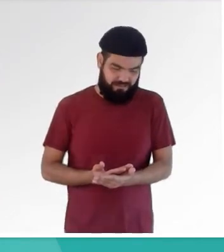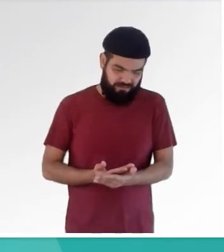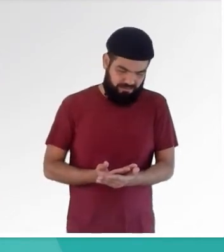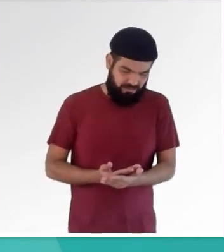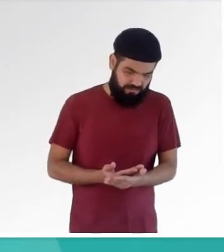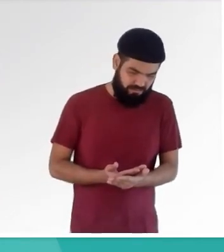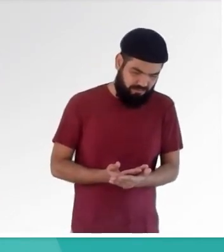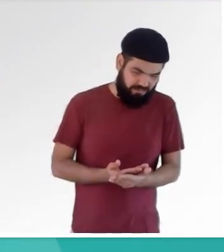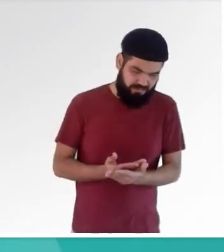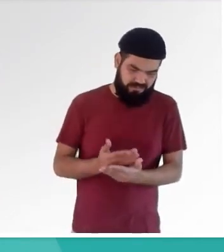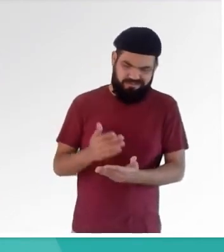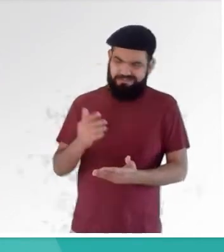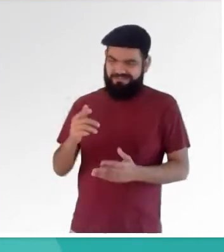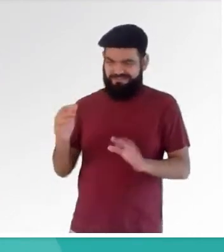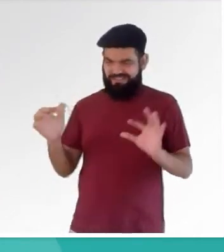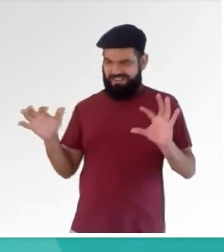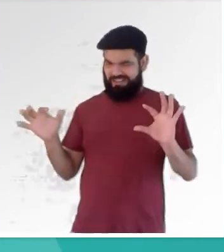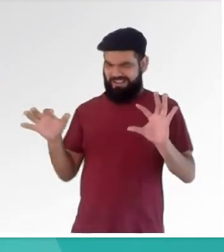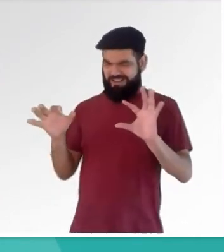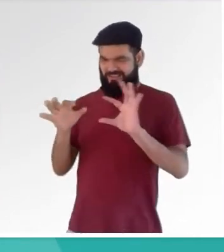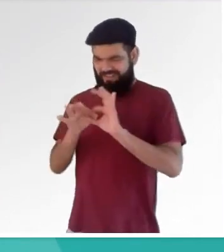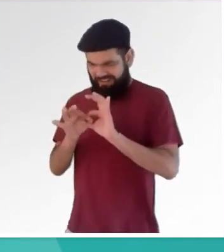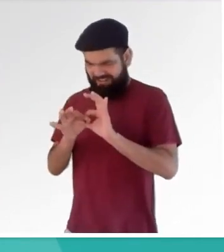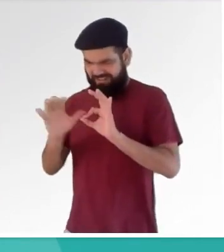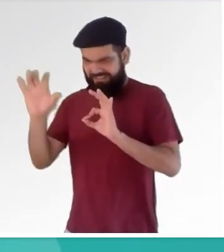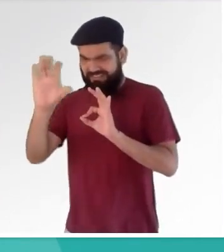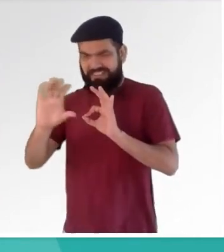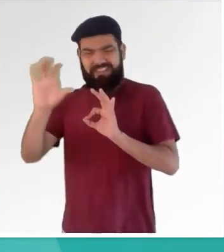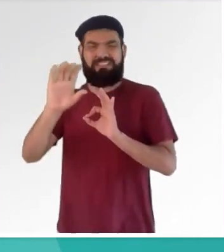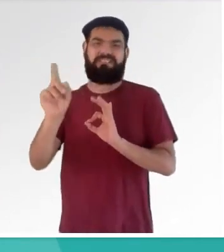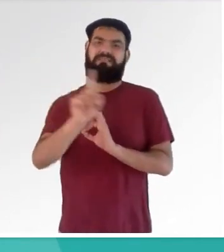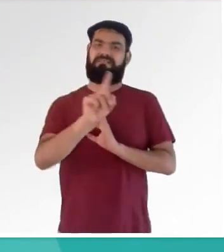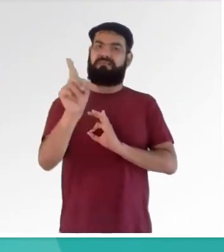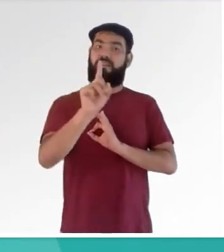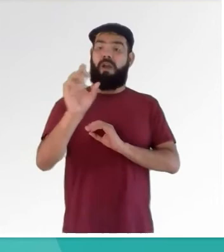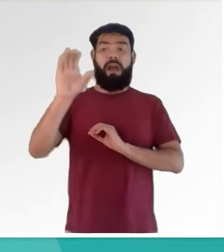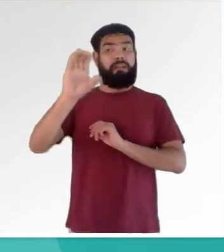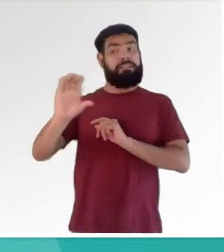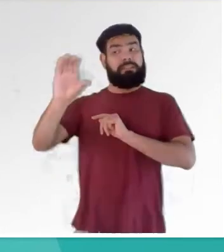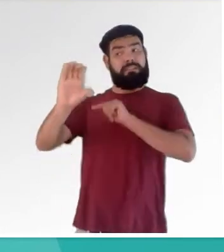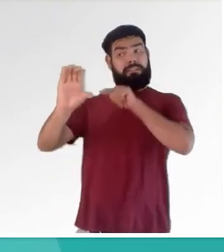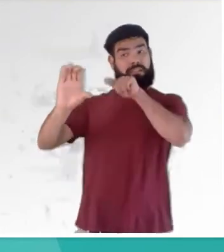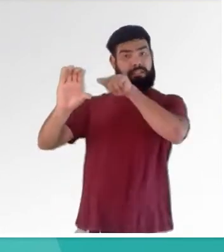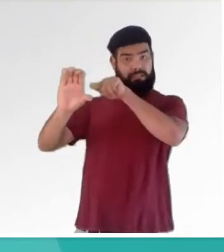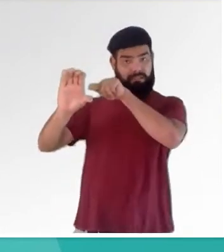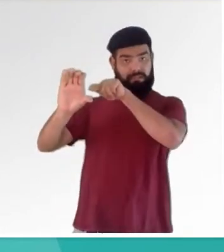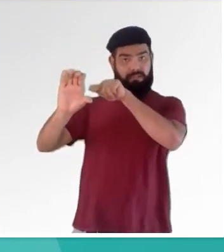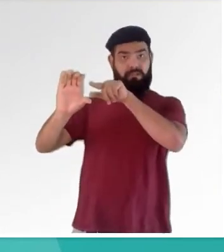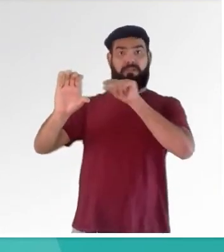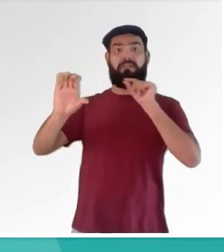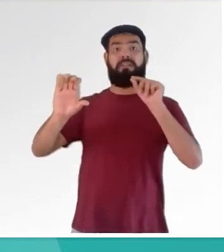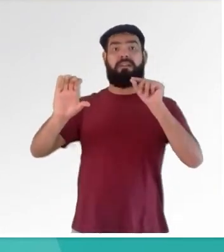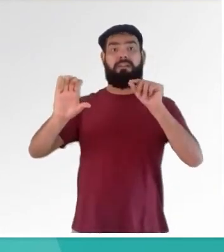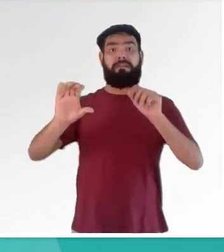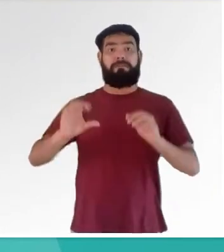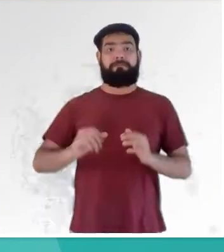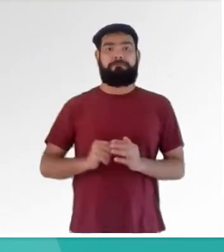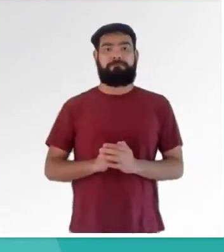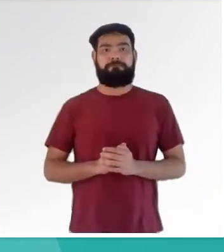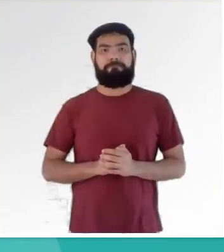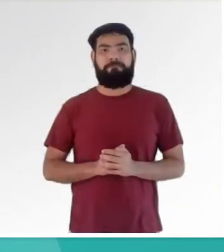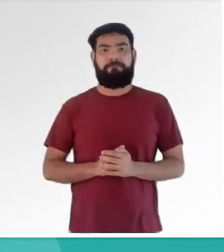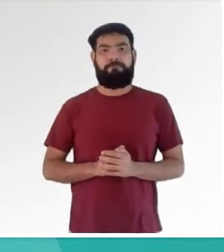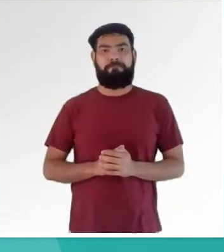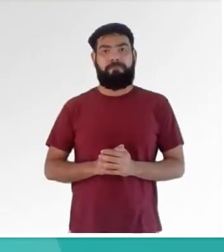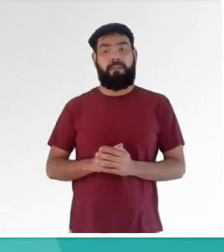vinculado à ciência, né? A ciência, ela vai o quê? Ela quer